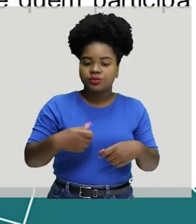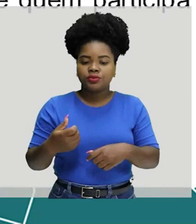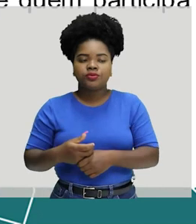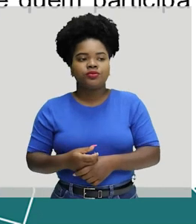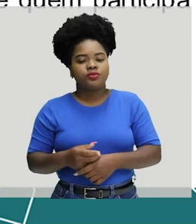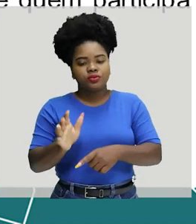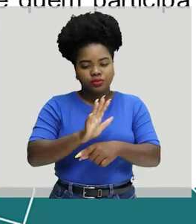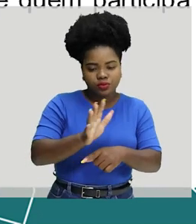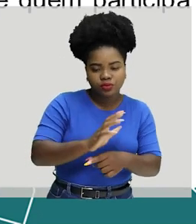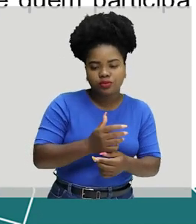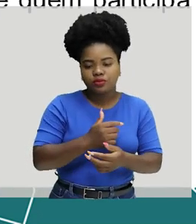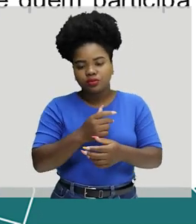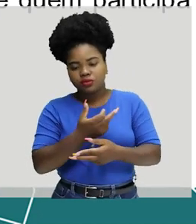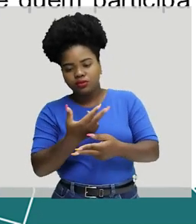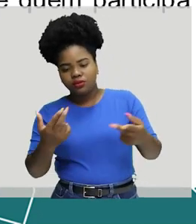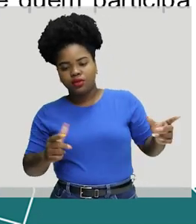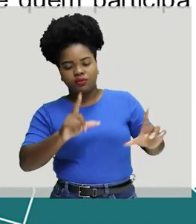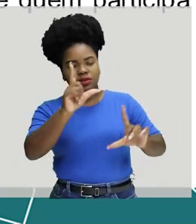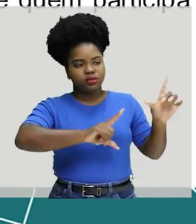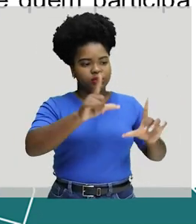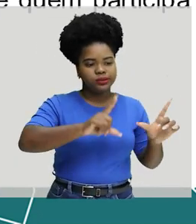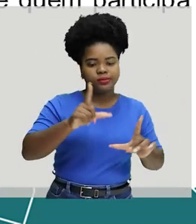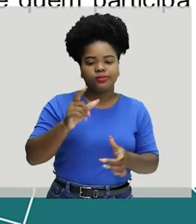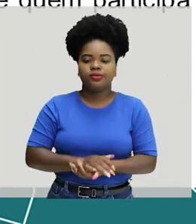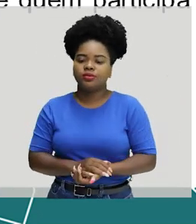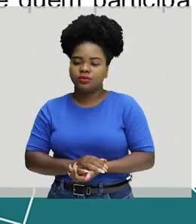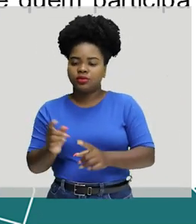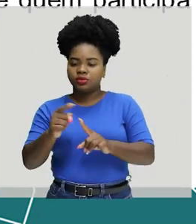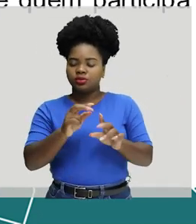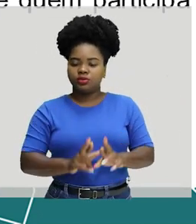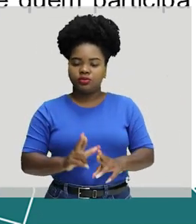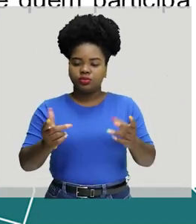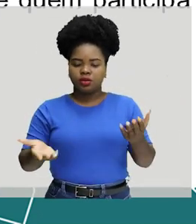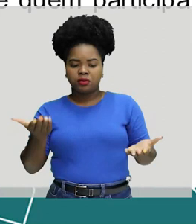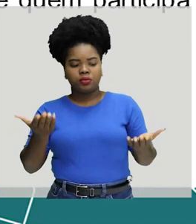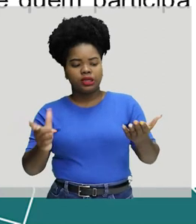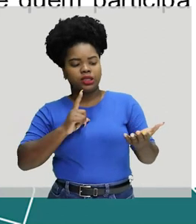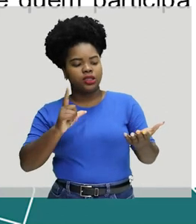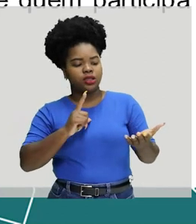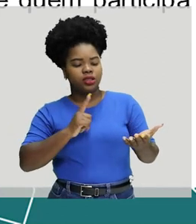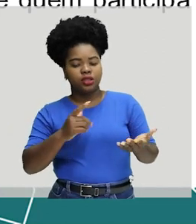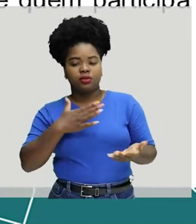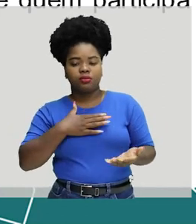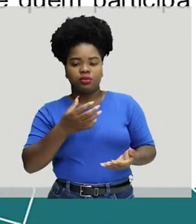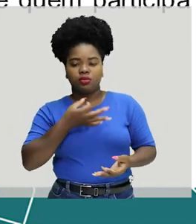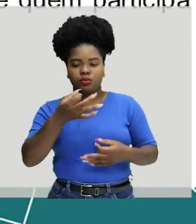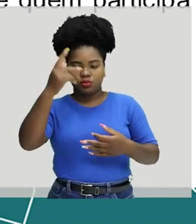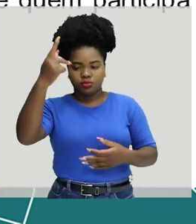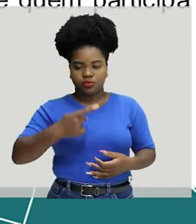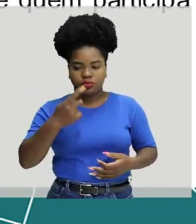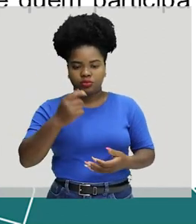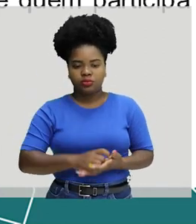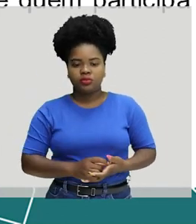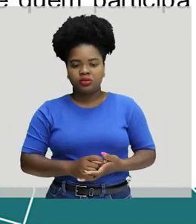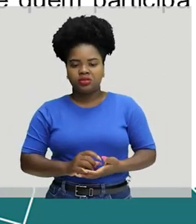vários telejornais de emissoras diferentes para eu comparar e ter a minha opinião essa história de assistir só uma